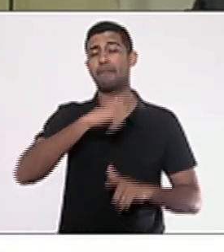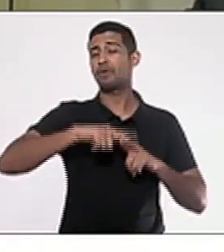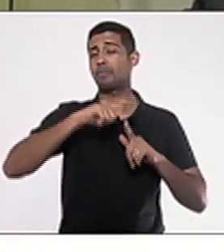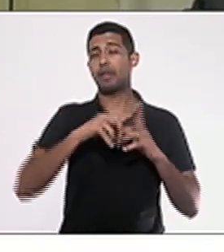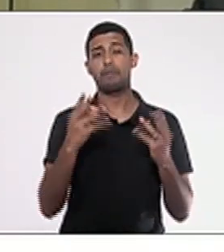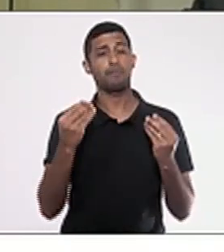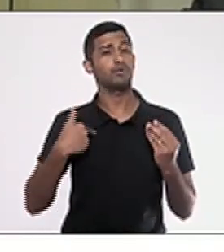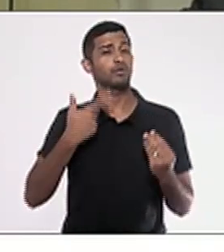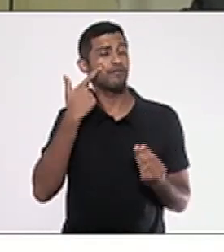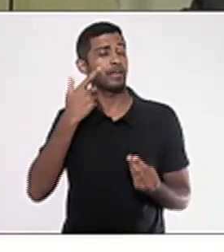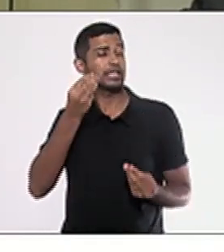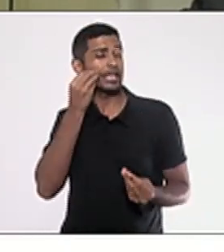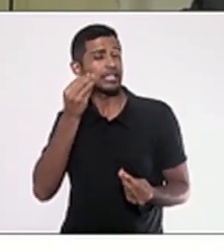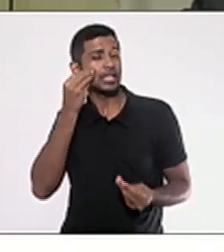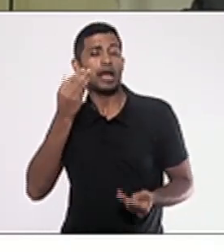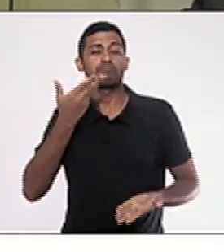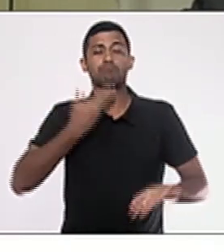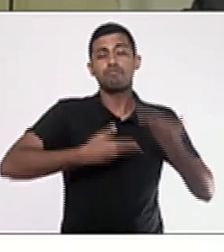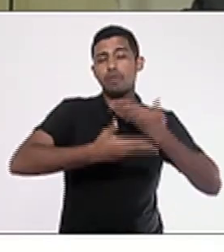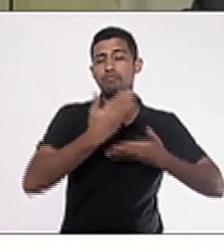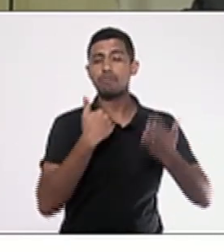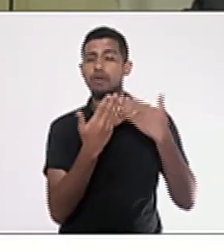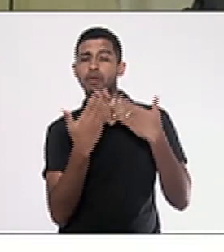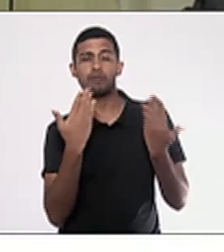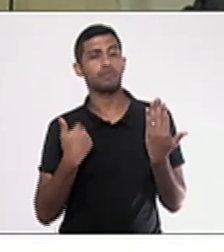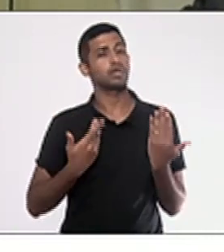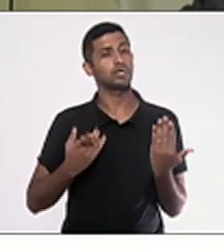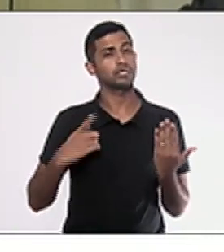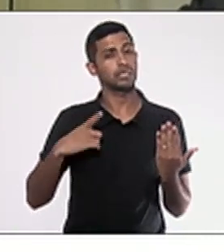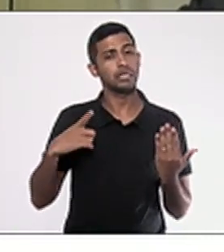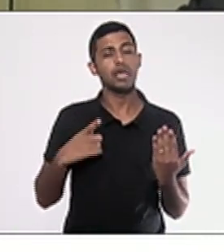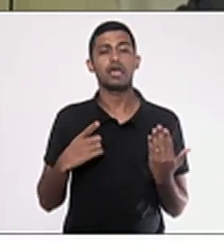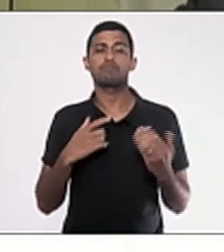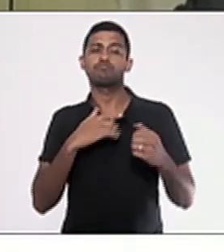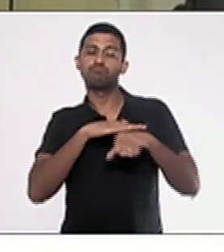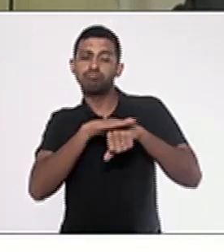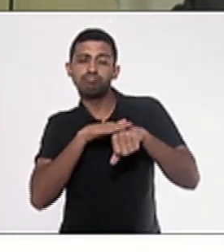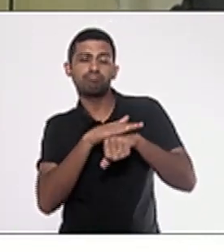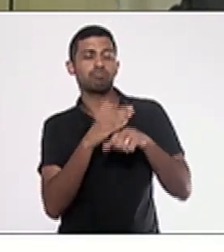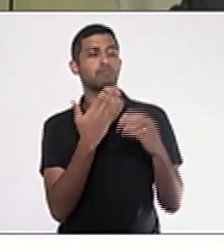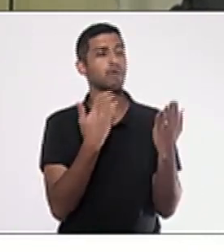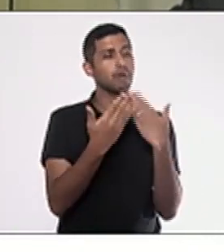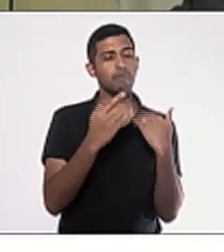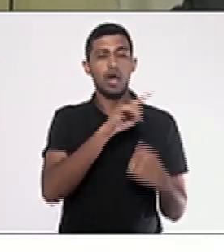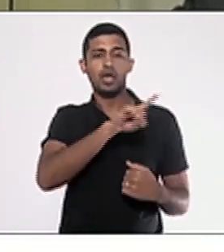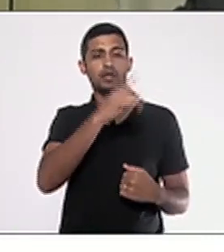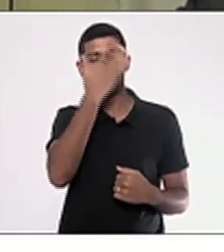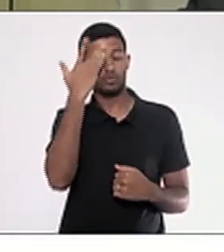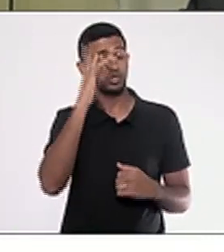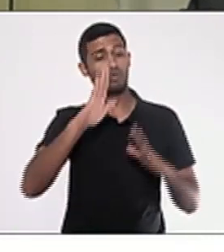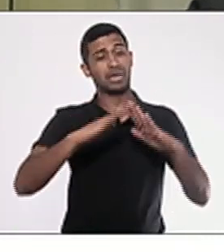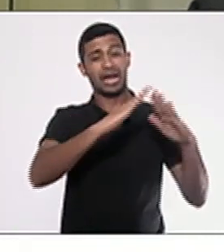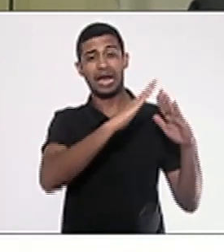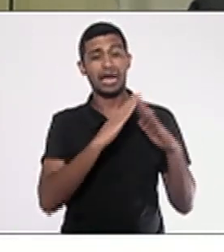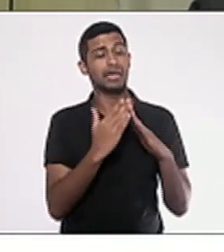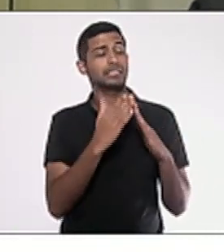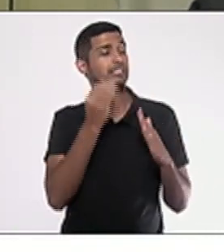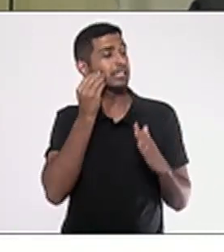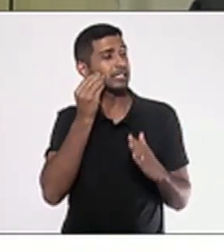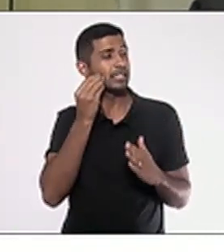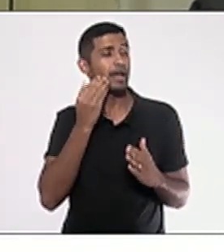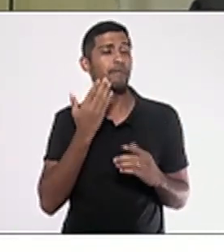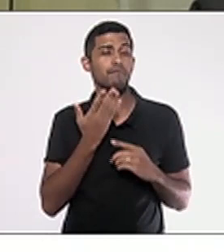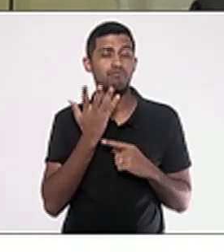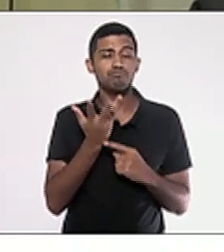fazendo mediação de conflitos, educação em direitos, conversando com os moradores, no sentido de conscientizar da importância